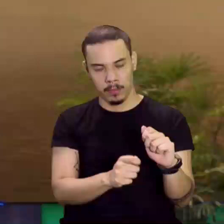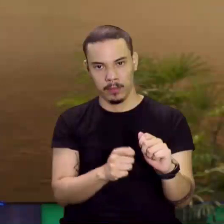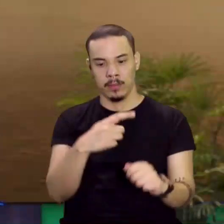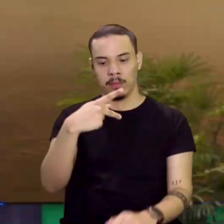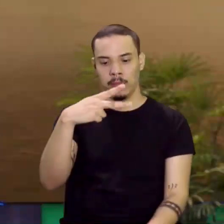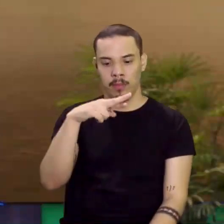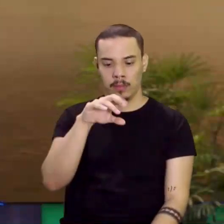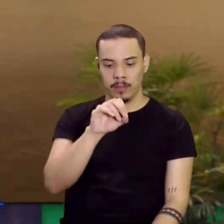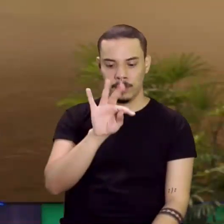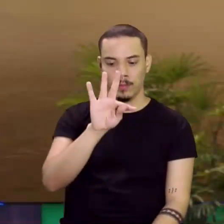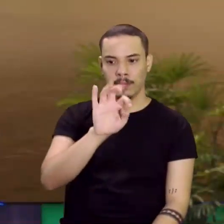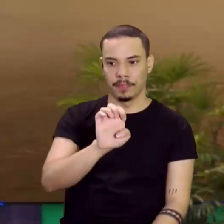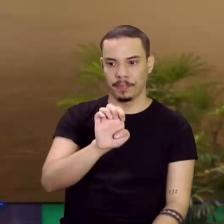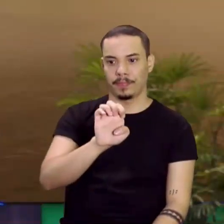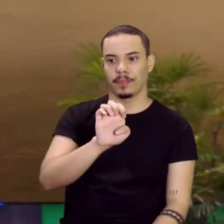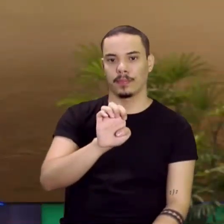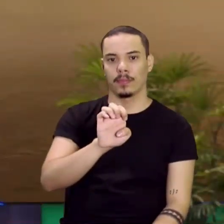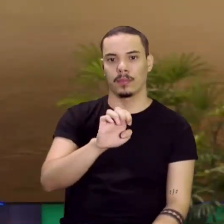Proterozoico,